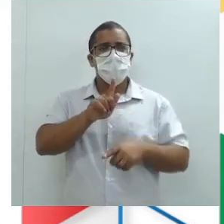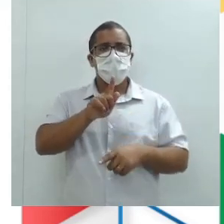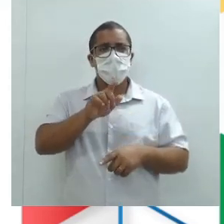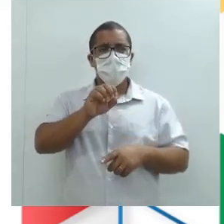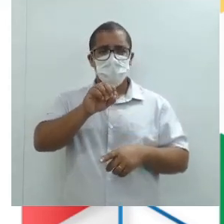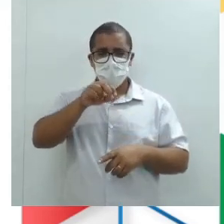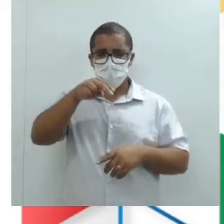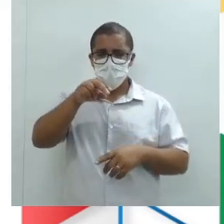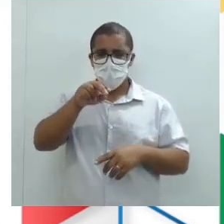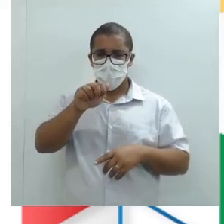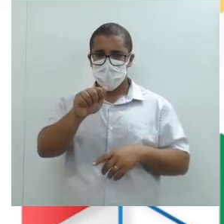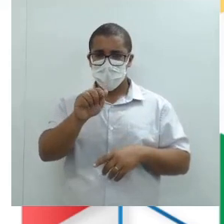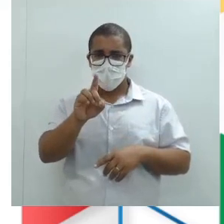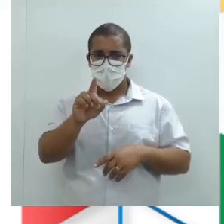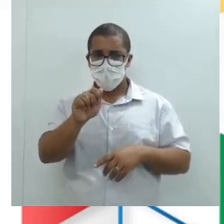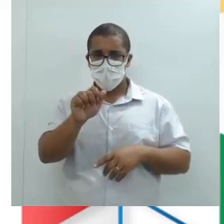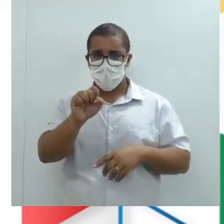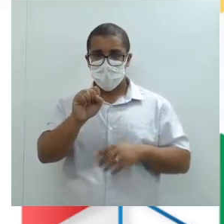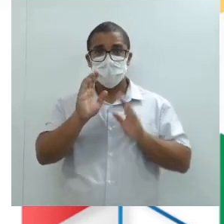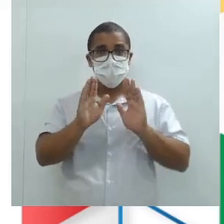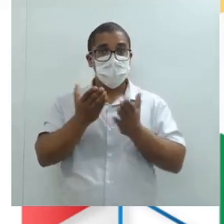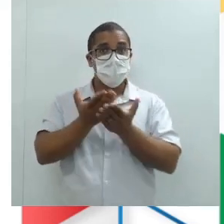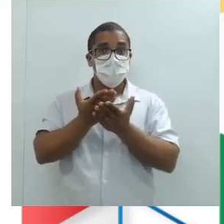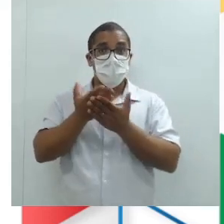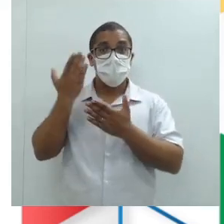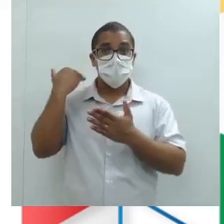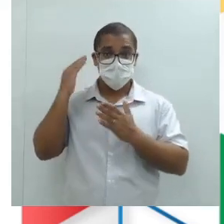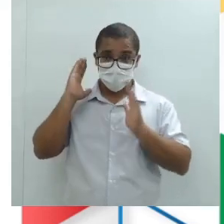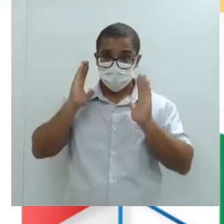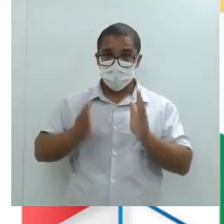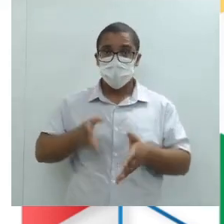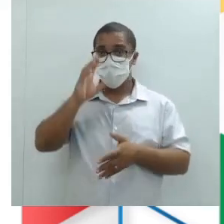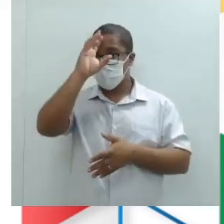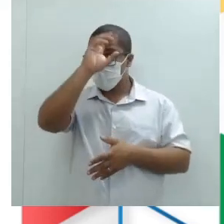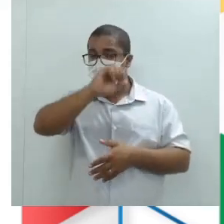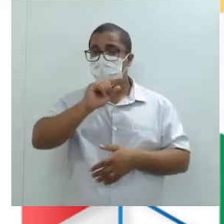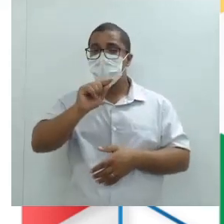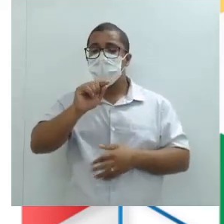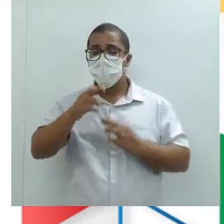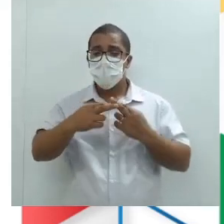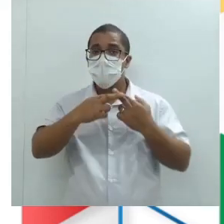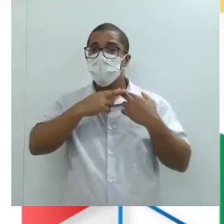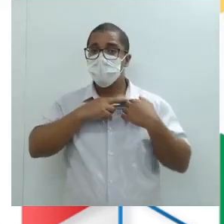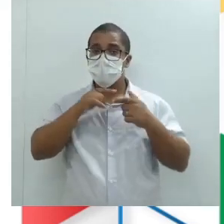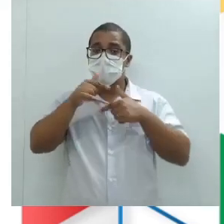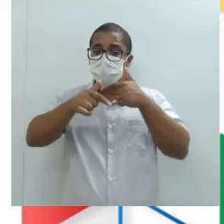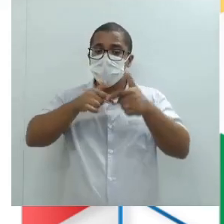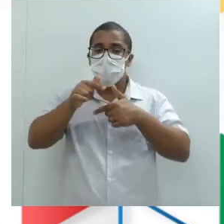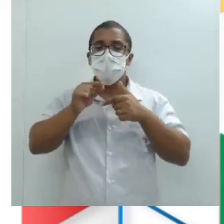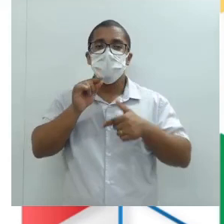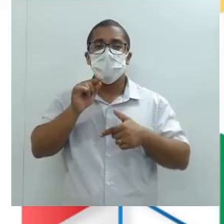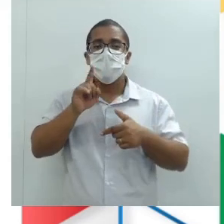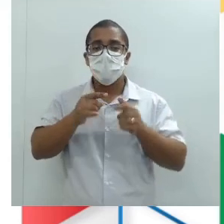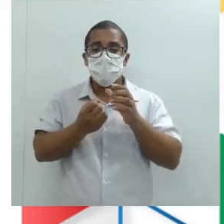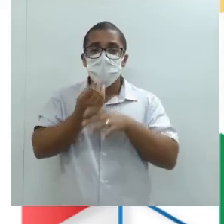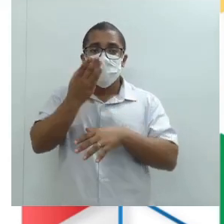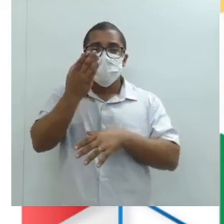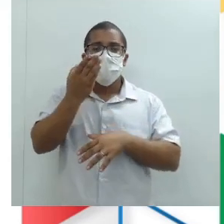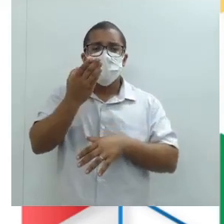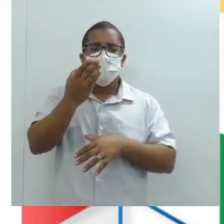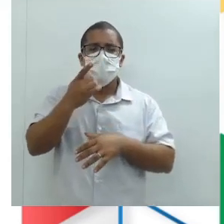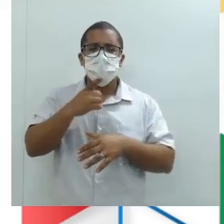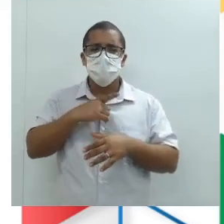como a gente viu na aula passada, as gônadas, elas são responsáveis pela produção,